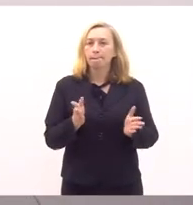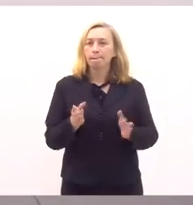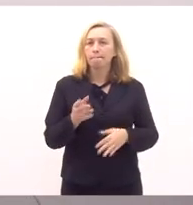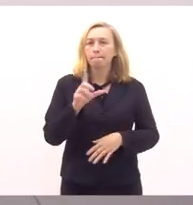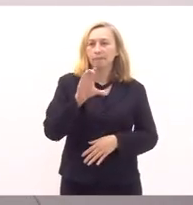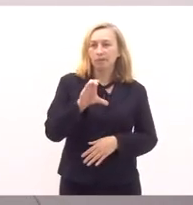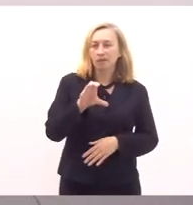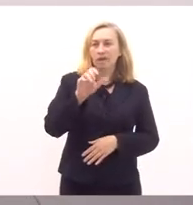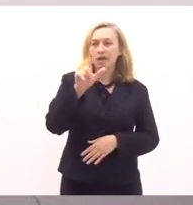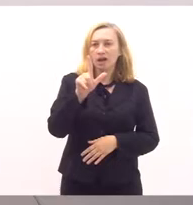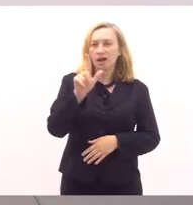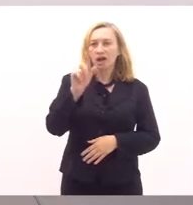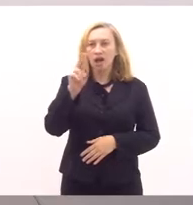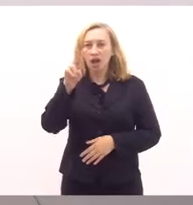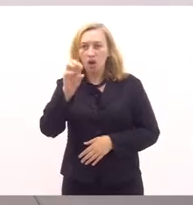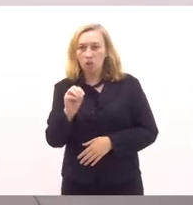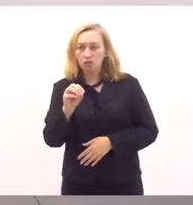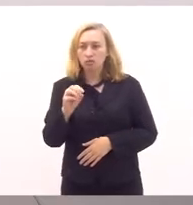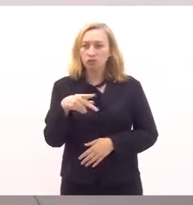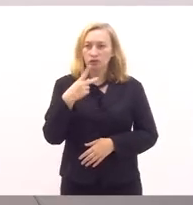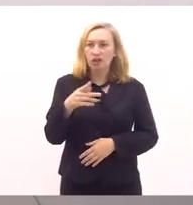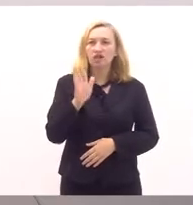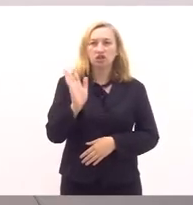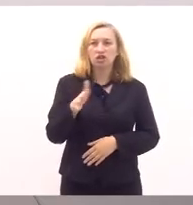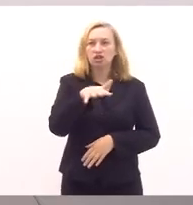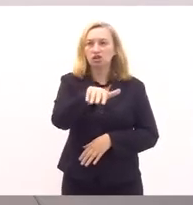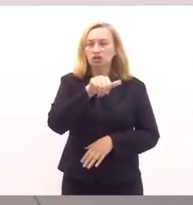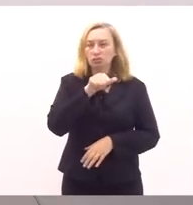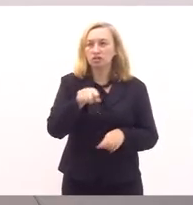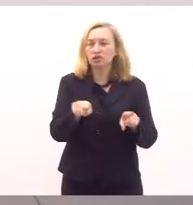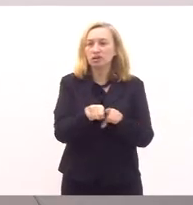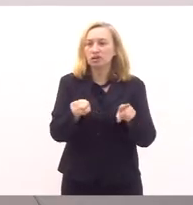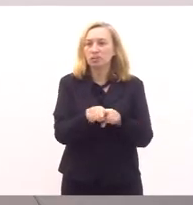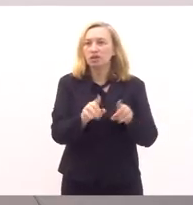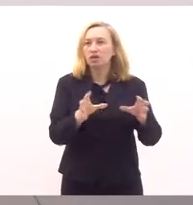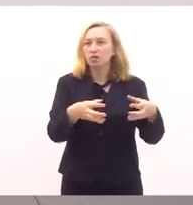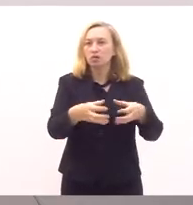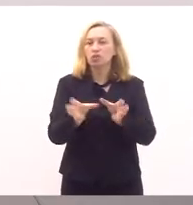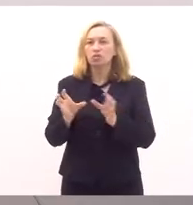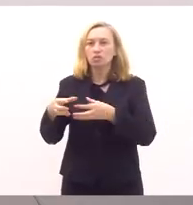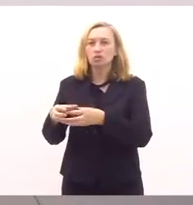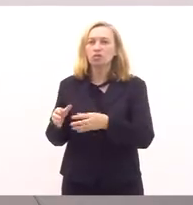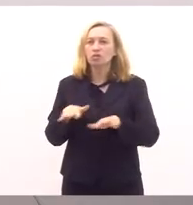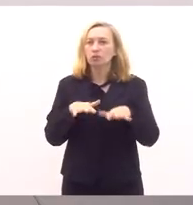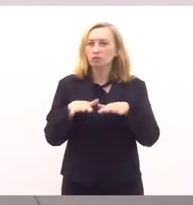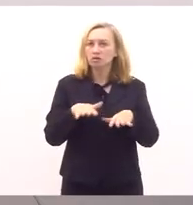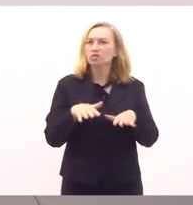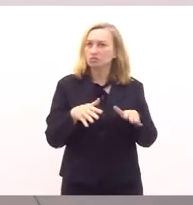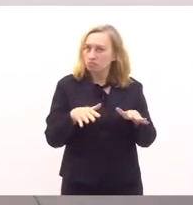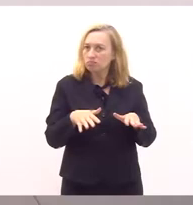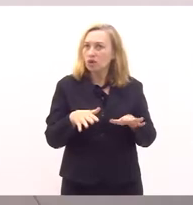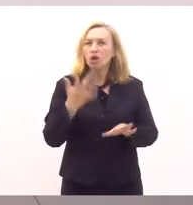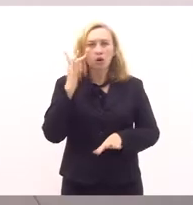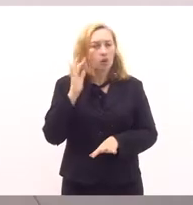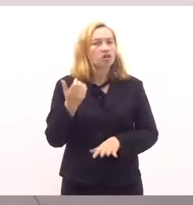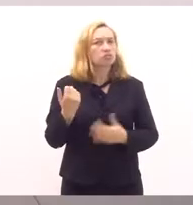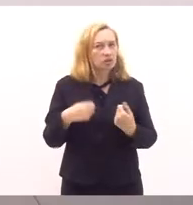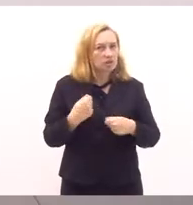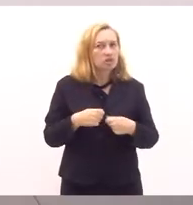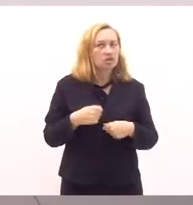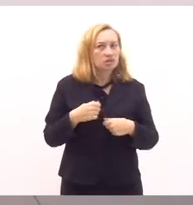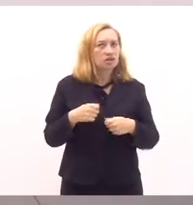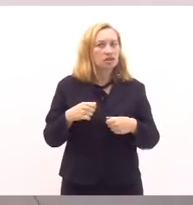para o Cláudio da UGT e já chamando também aqui as centrais a uma mobilização. Eu acho que tem que ter